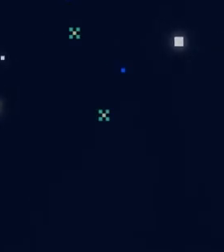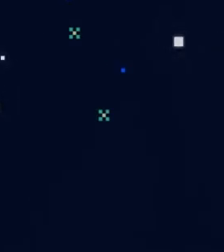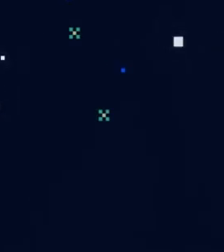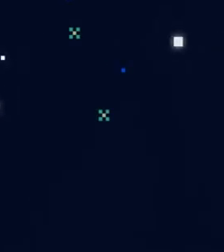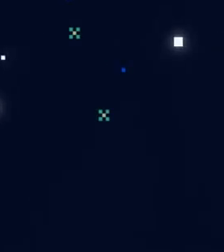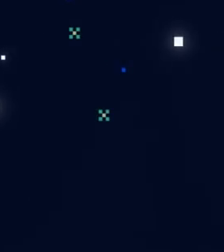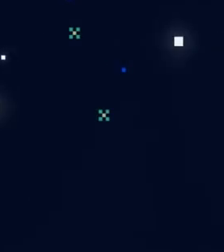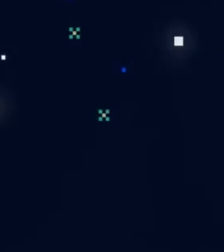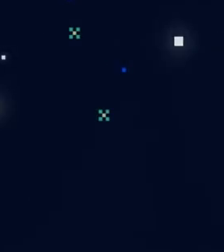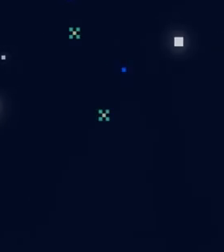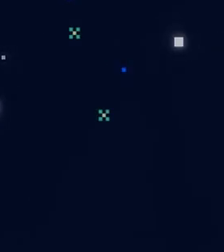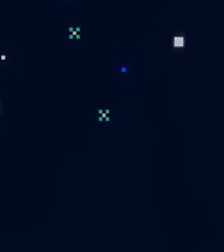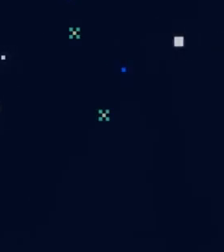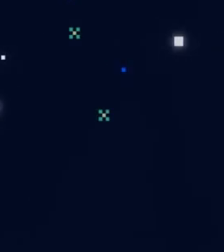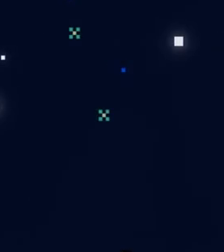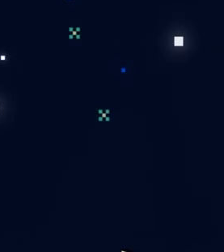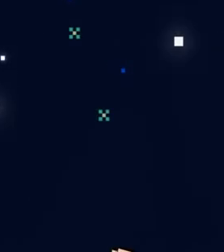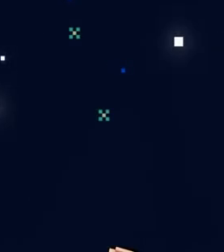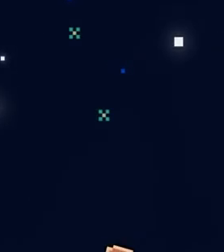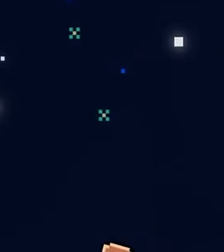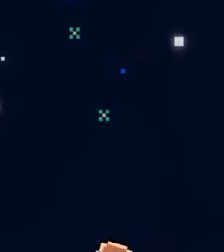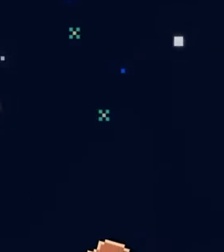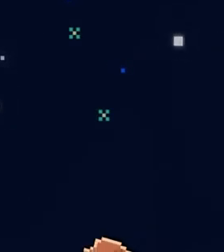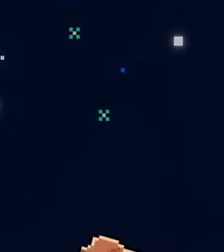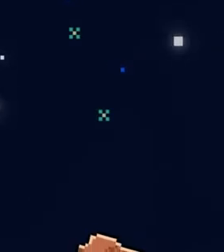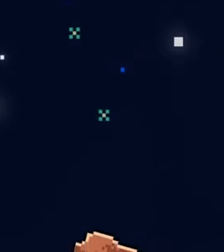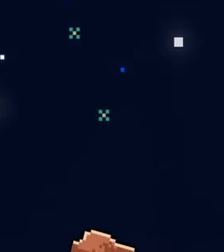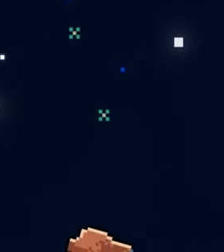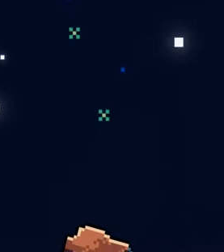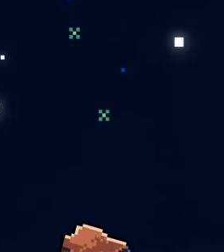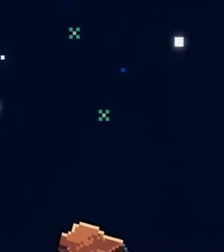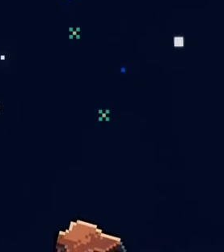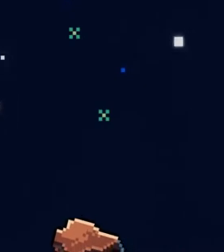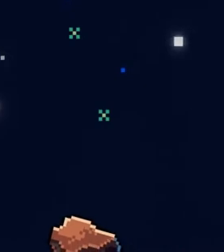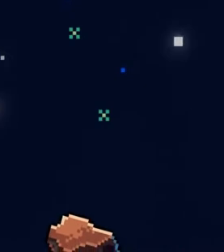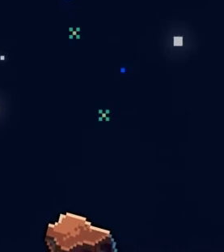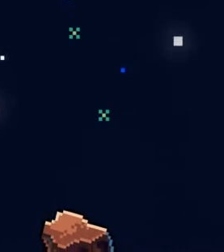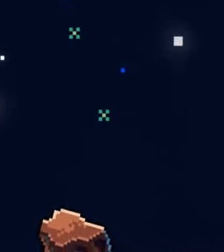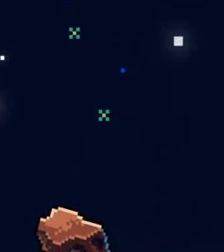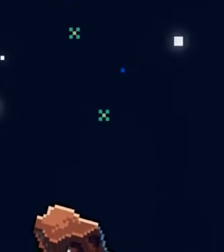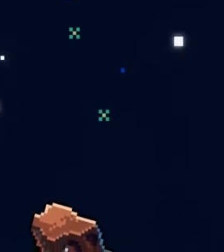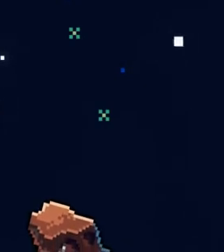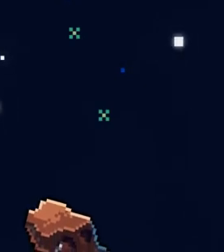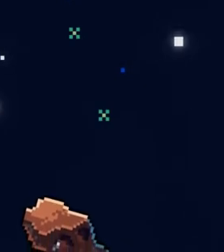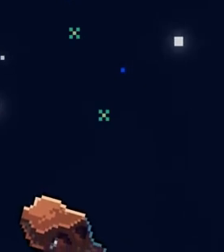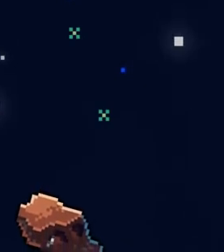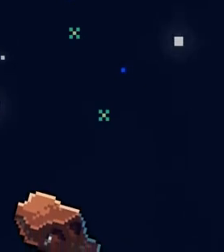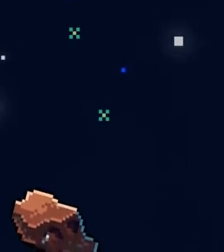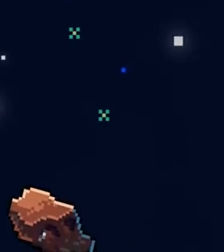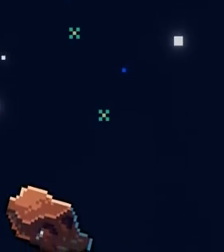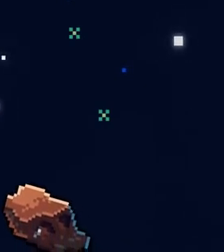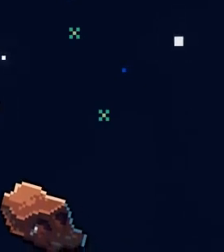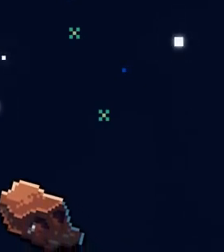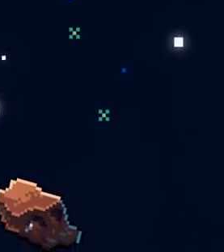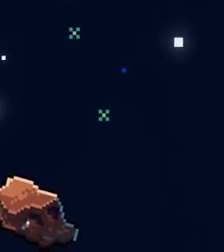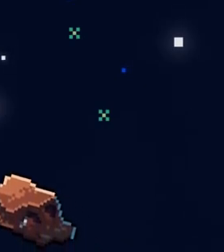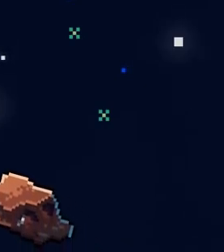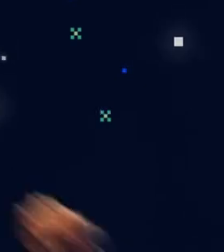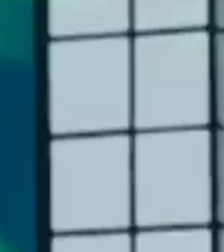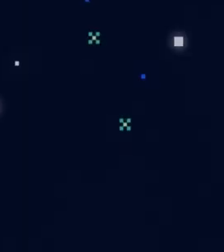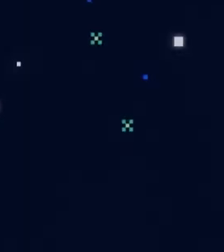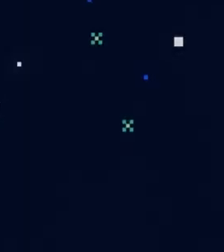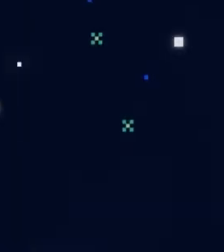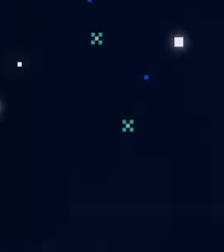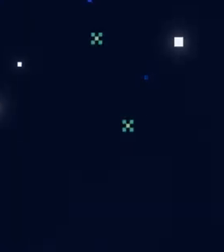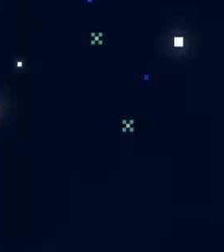Animação em estilo Minecraft, um planeta colorido, uma lua e o céu escuro com estrelas ao fundo. Sobre o planeta, as letras da palavra invasores, formadas